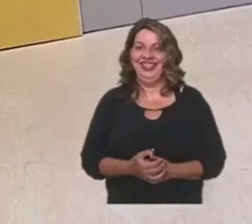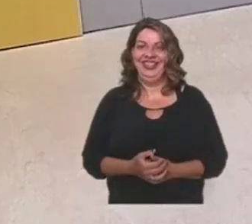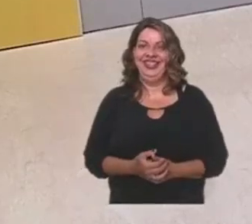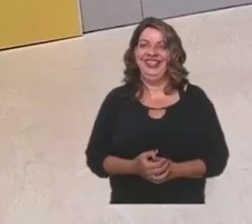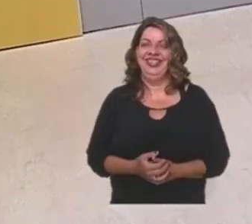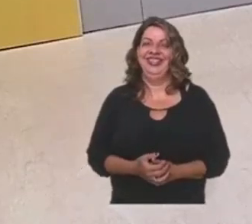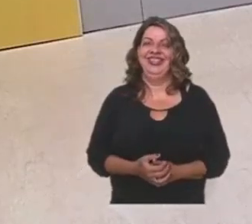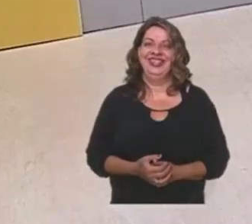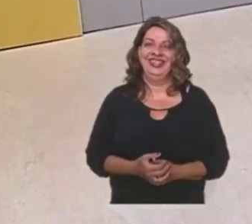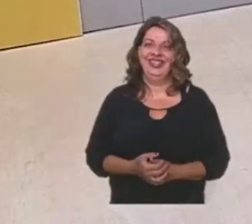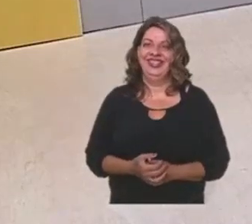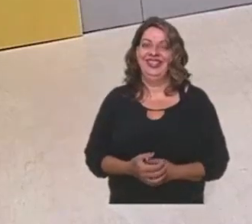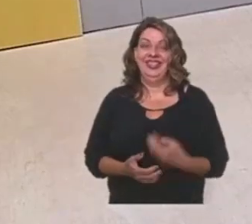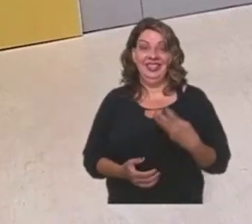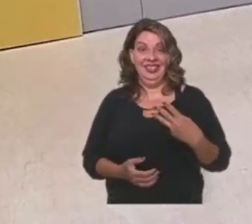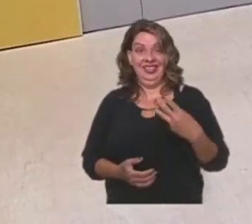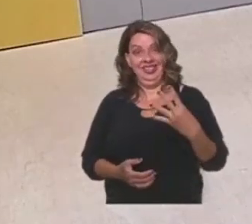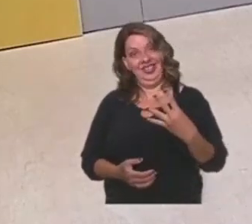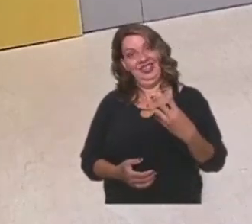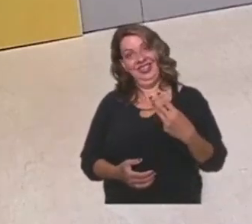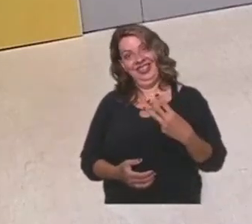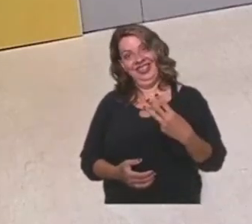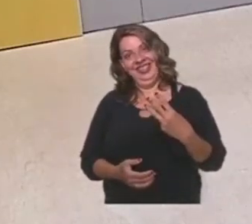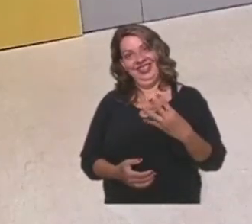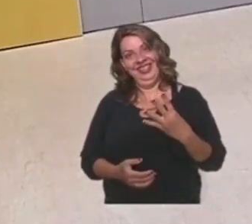32. Já marcou? Marque também